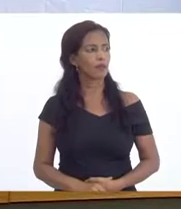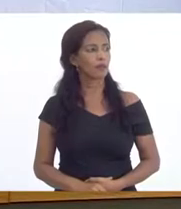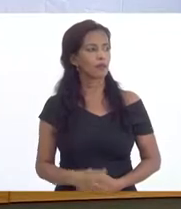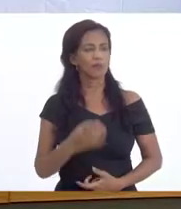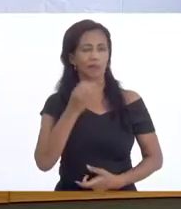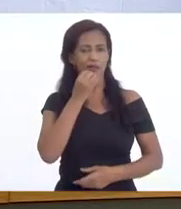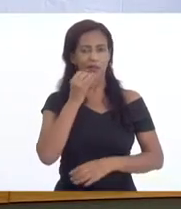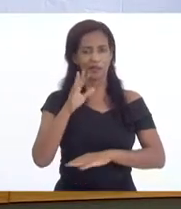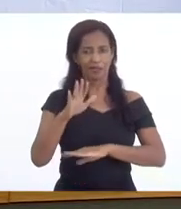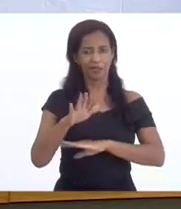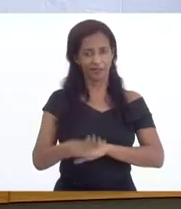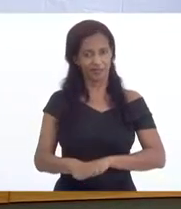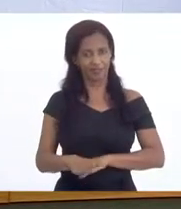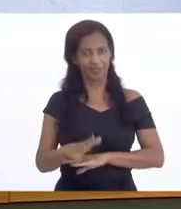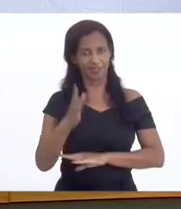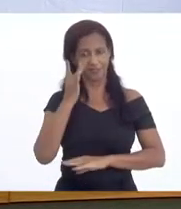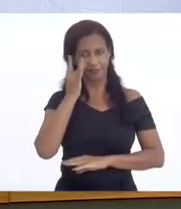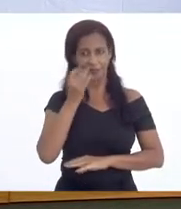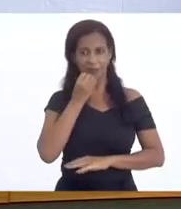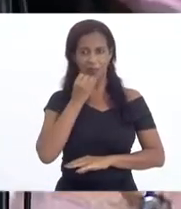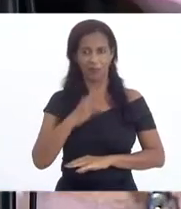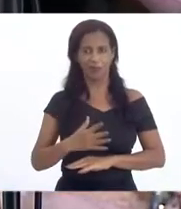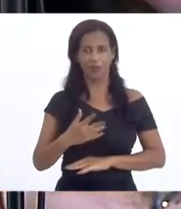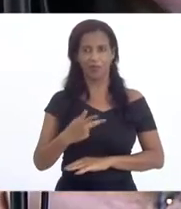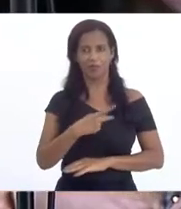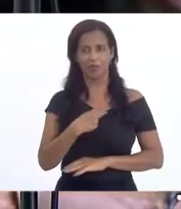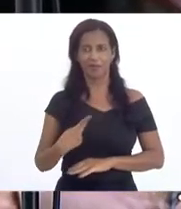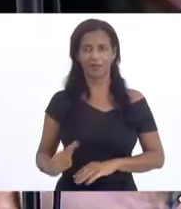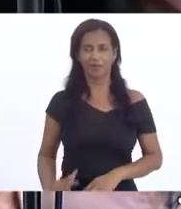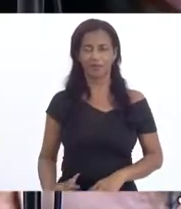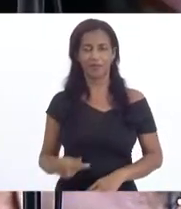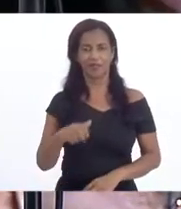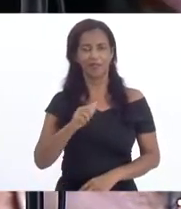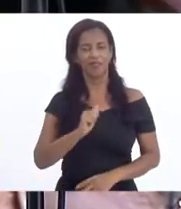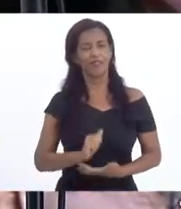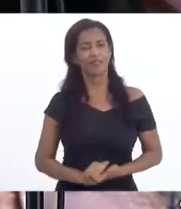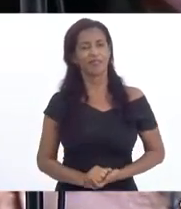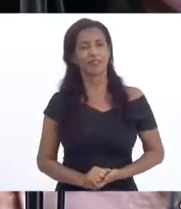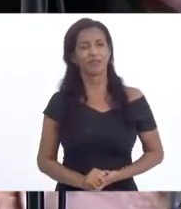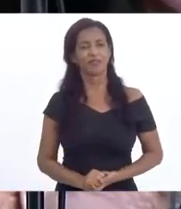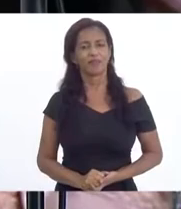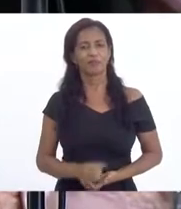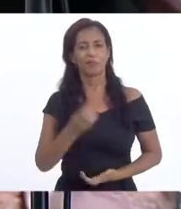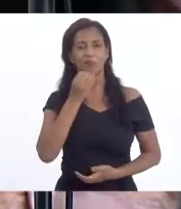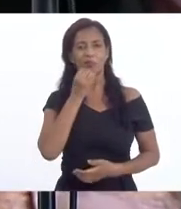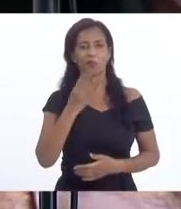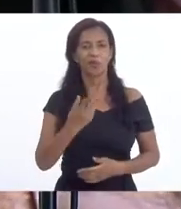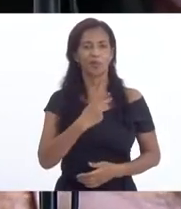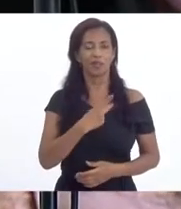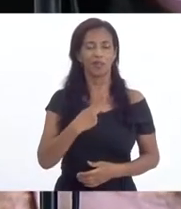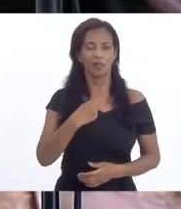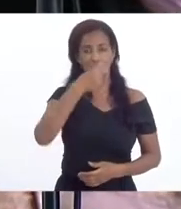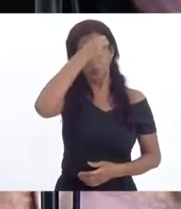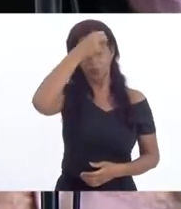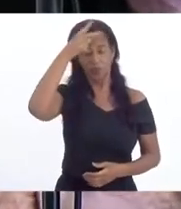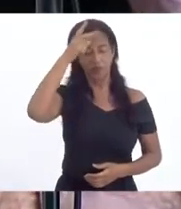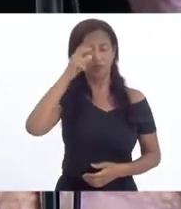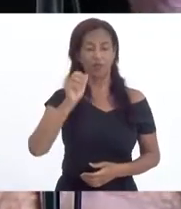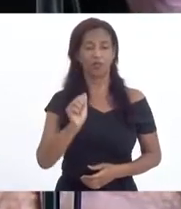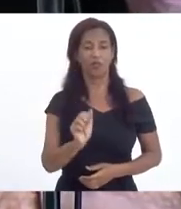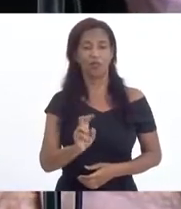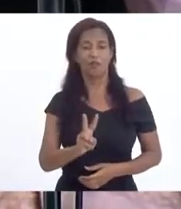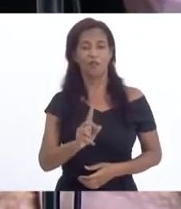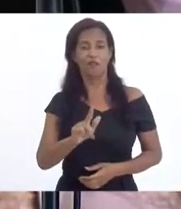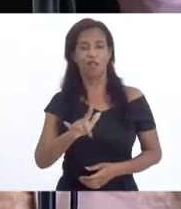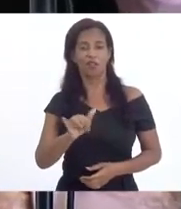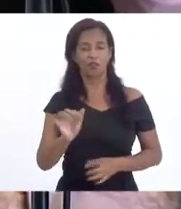Boa tarde a todos presentes. Boa tarde, excelentíssimo presidente André Siciliano. Boa tarde ao prefeito Vladimir. Boa tarde aos